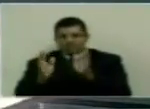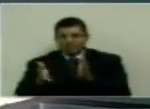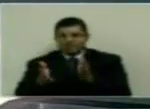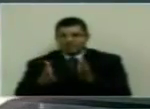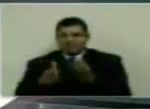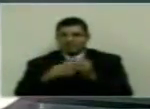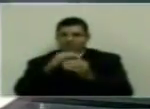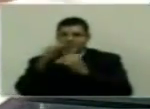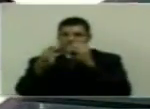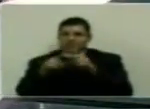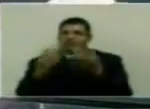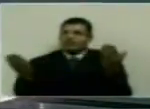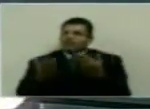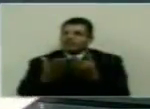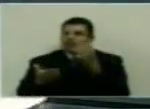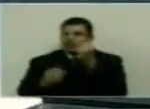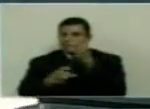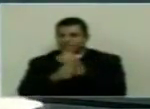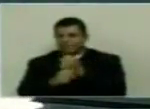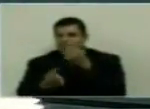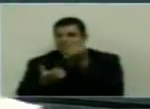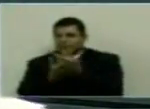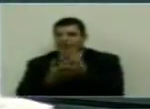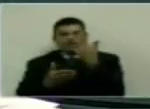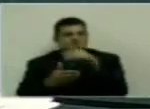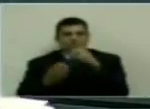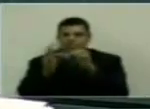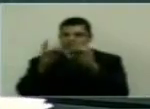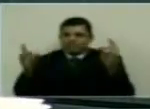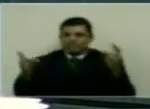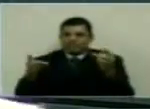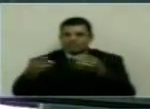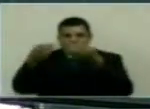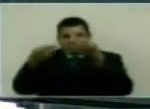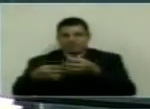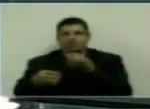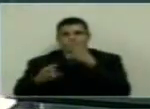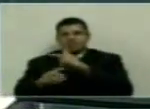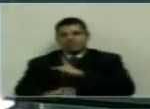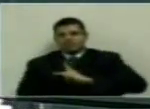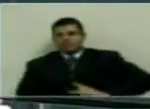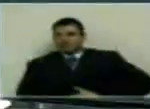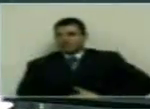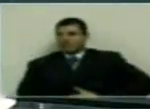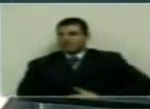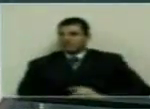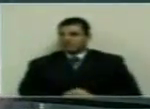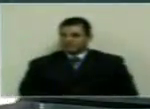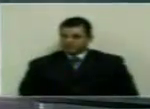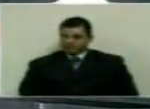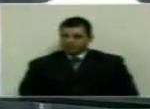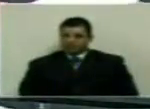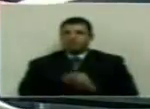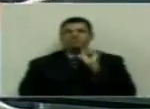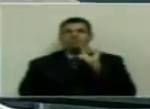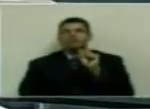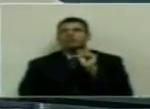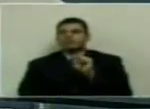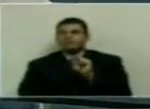do gasoduto? E agora paga a conta de não ter energia estável. Mas, senhor presidente, o